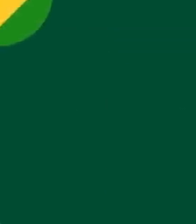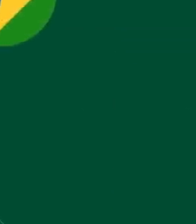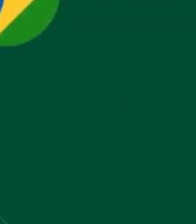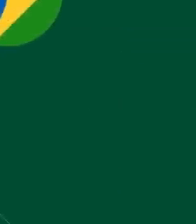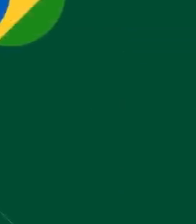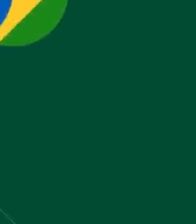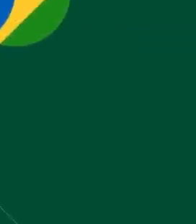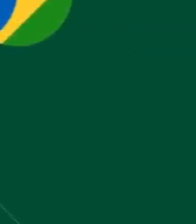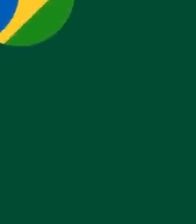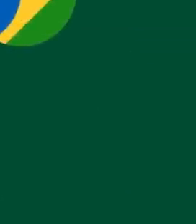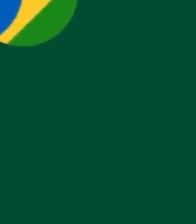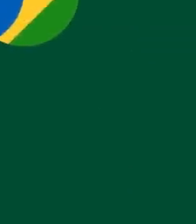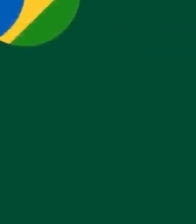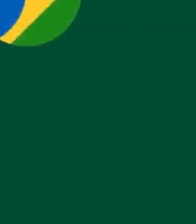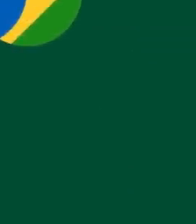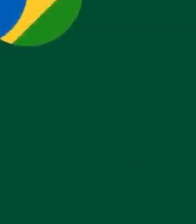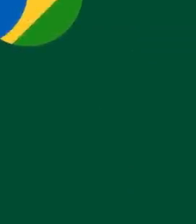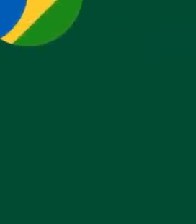Momento Saúde.